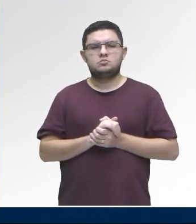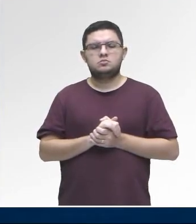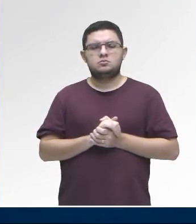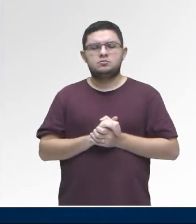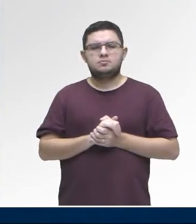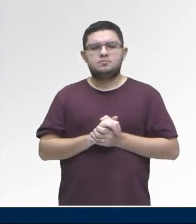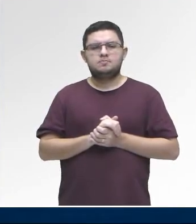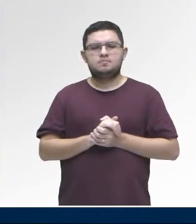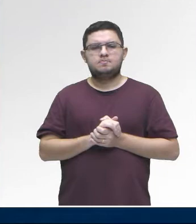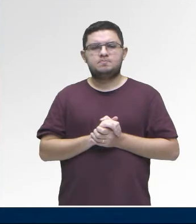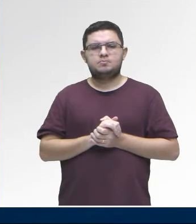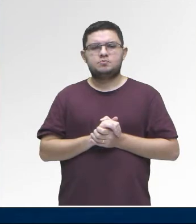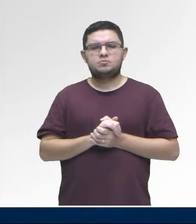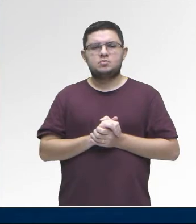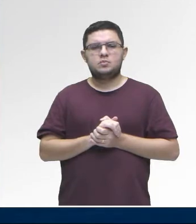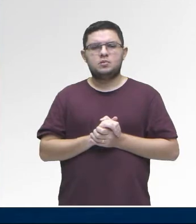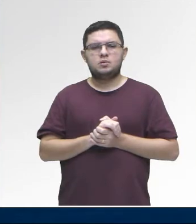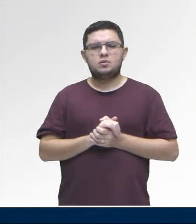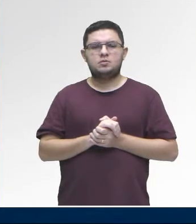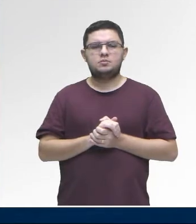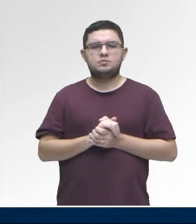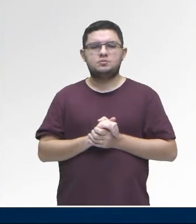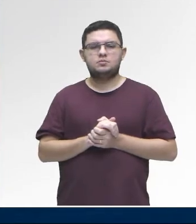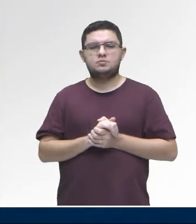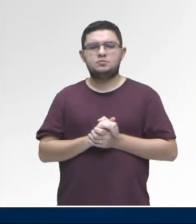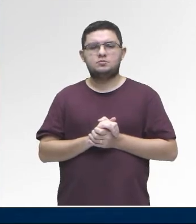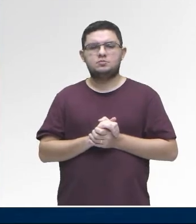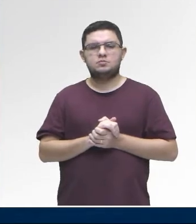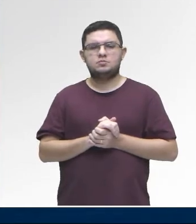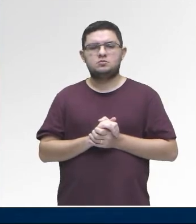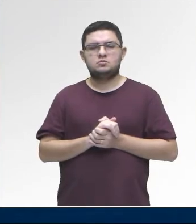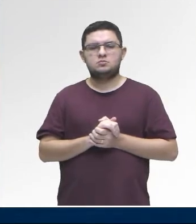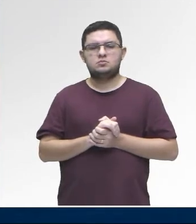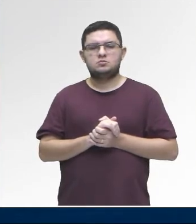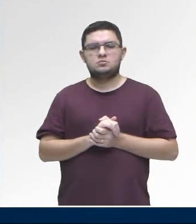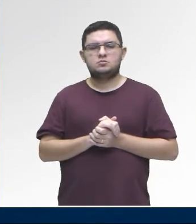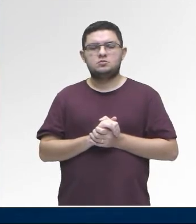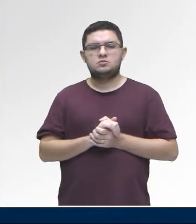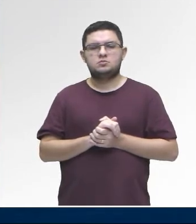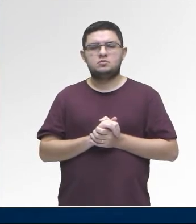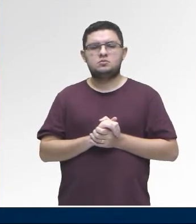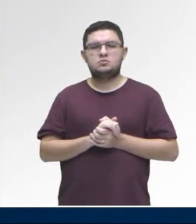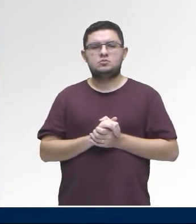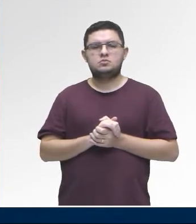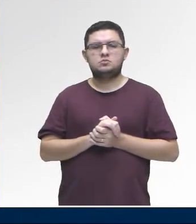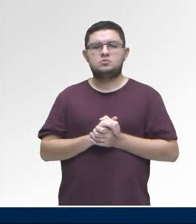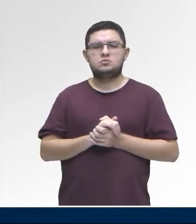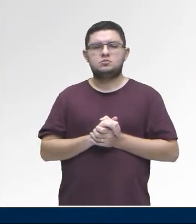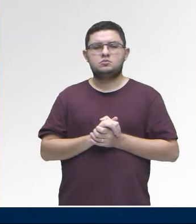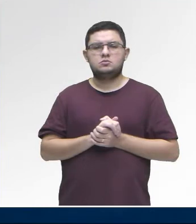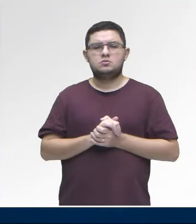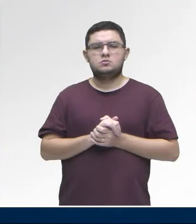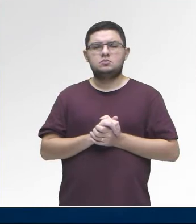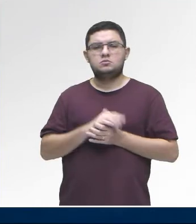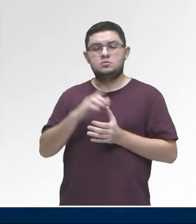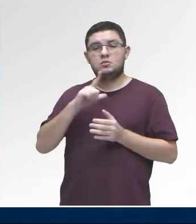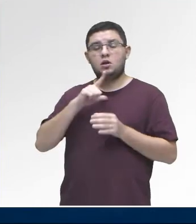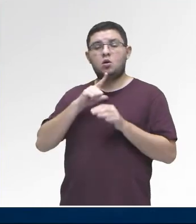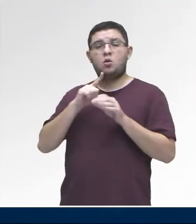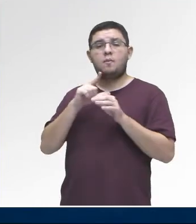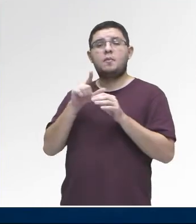Para montar a constante de ionização de qualquer